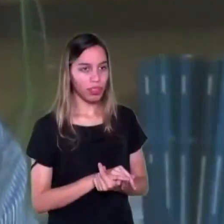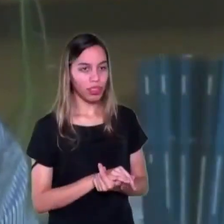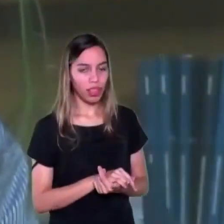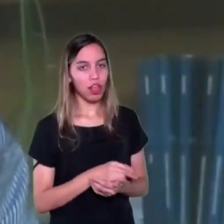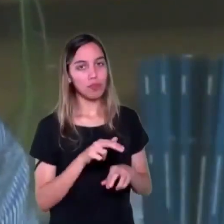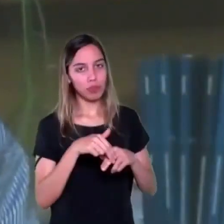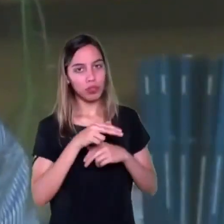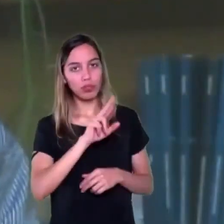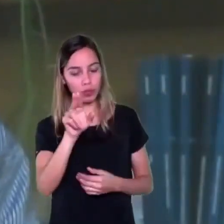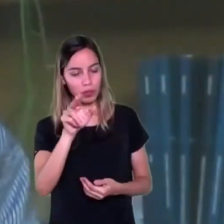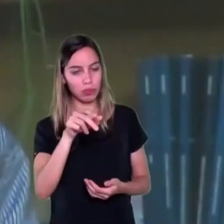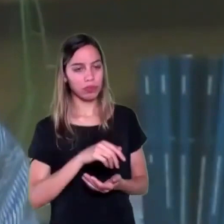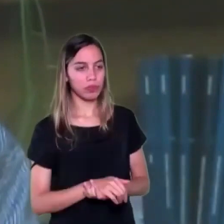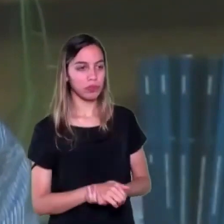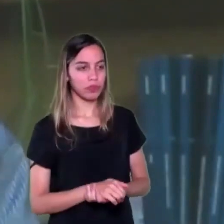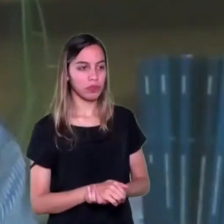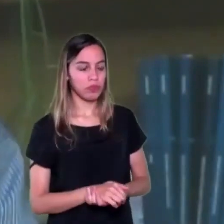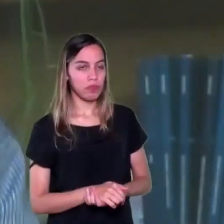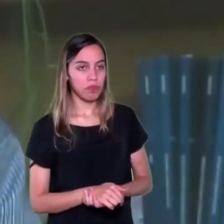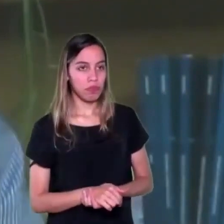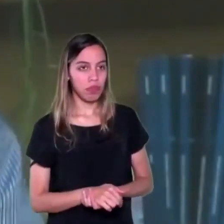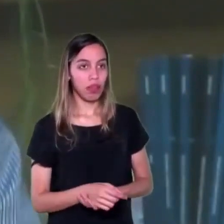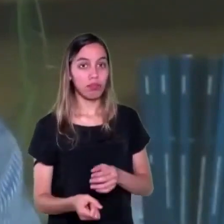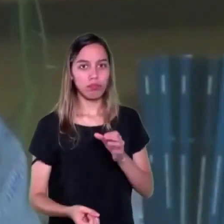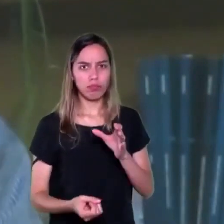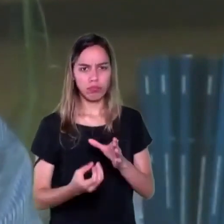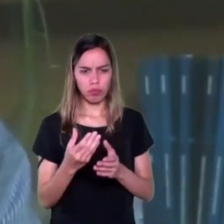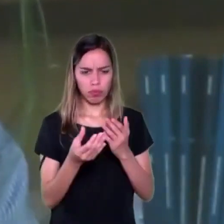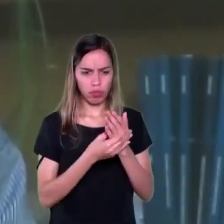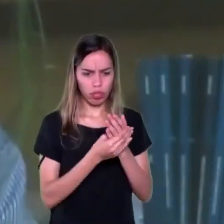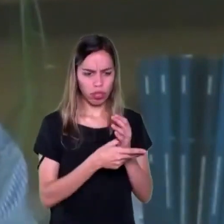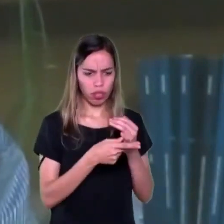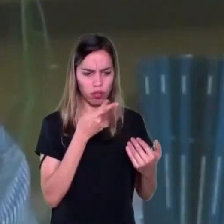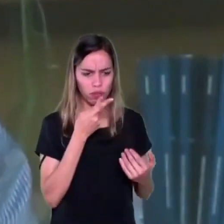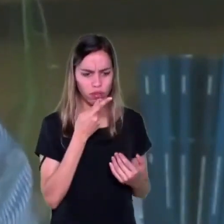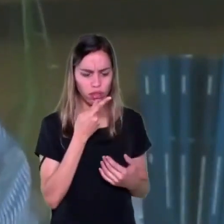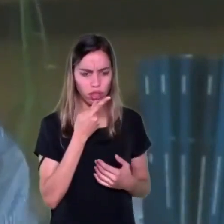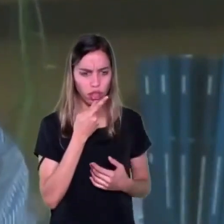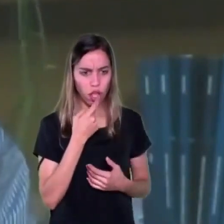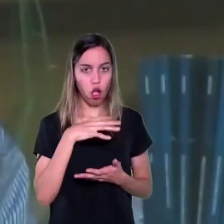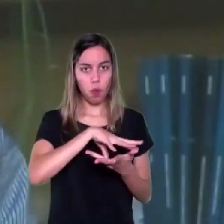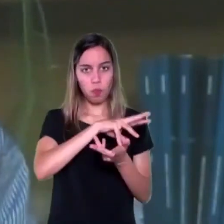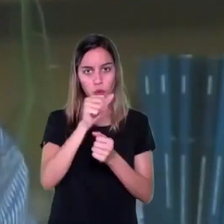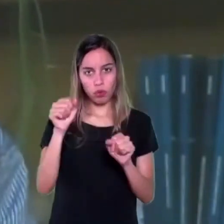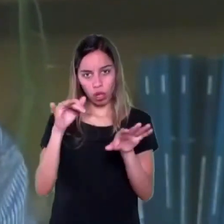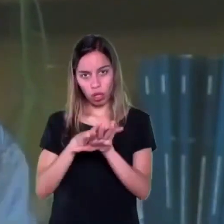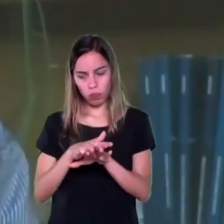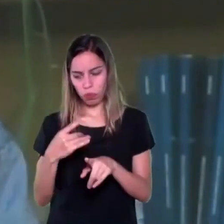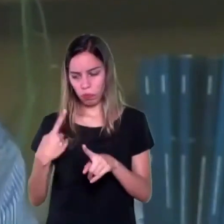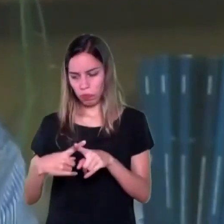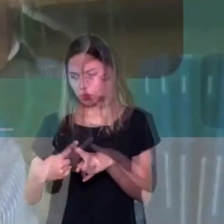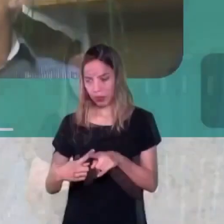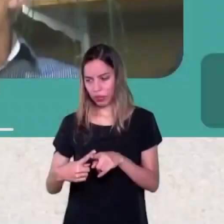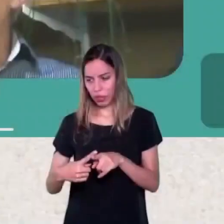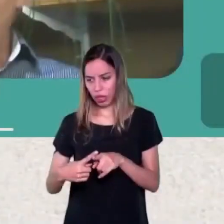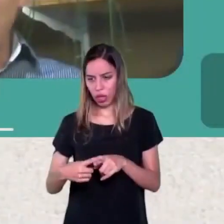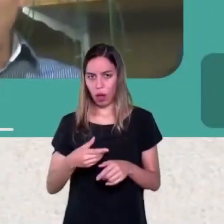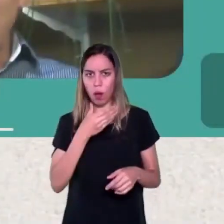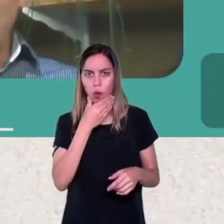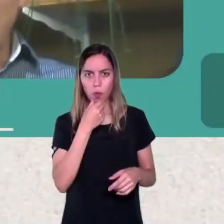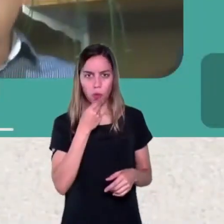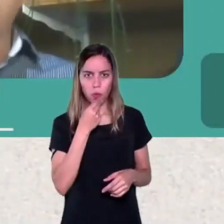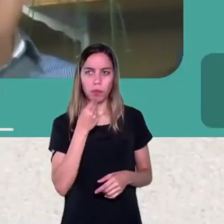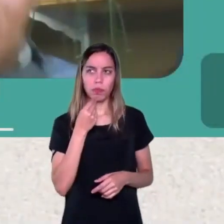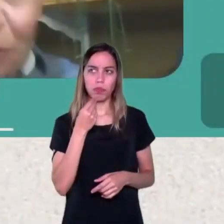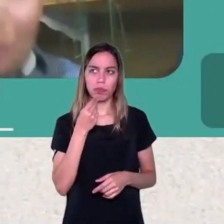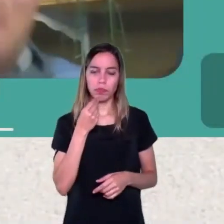chama O Mundo Acabou, que ele faz esse resgate das coisas que existiam na época da infância dele. Você fala do Alberto Vilas,